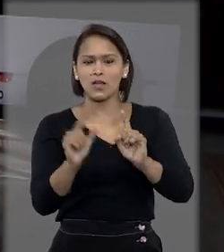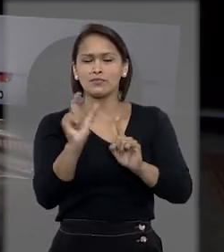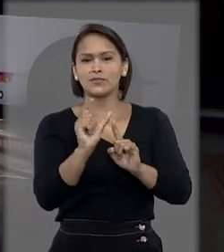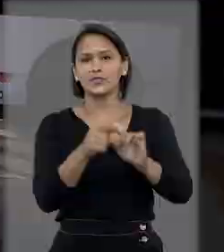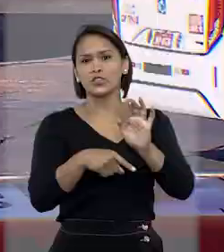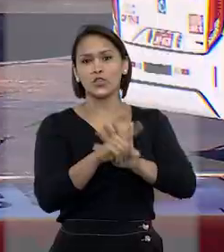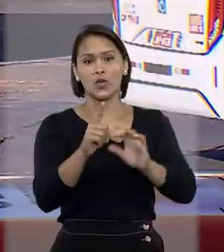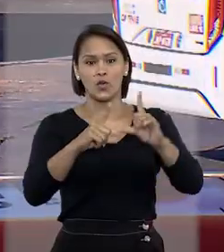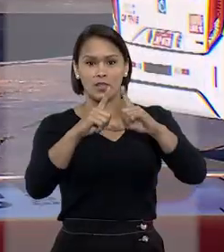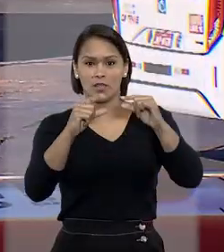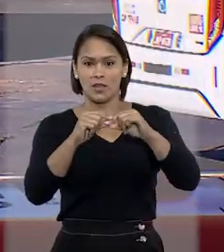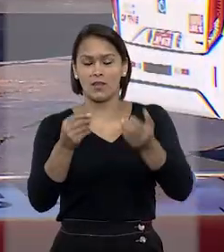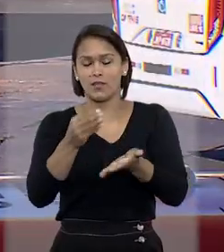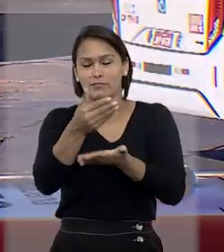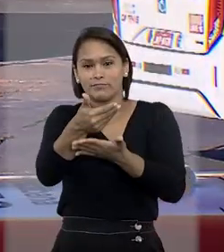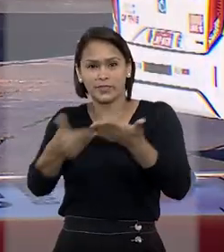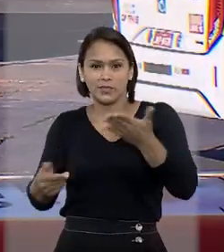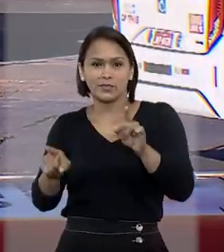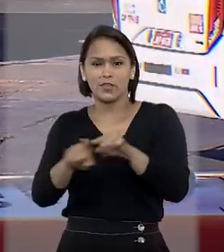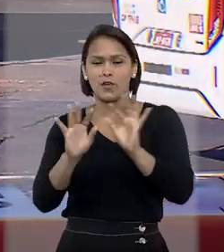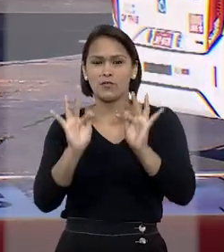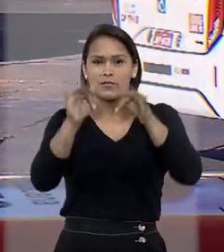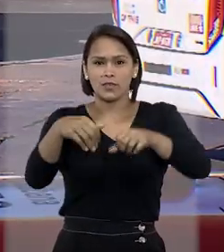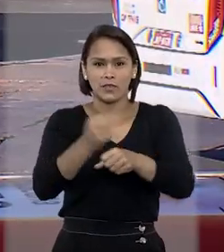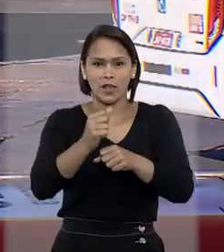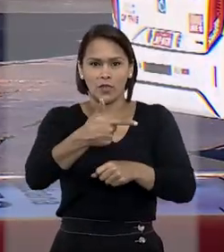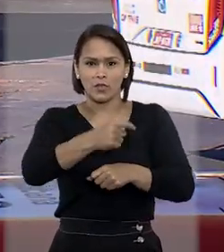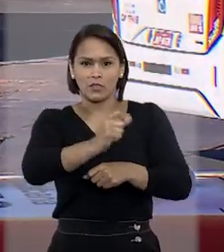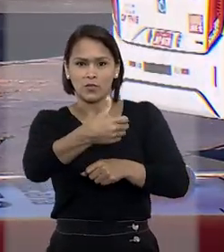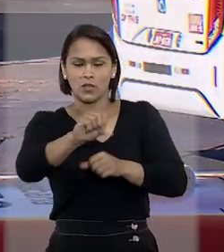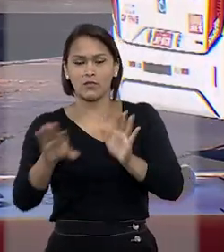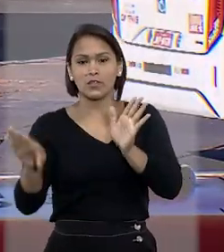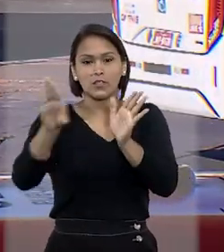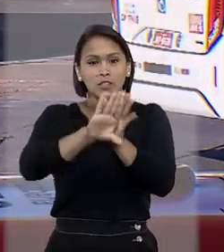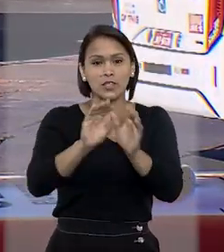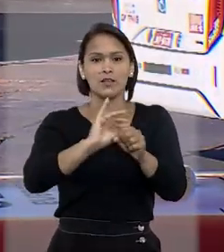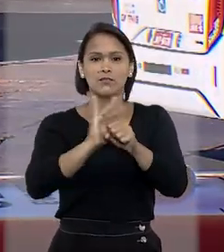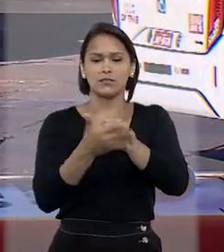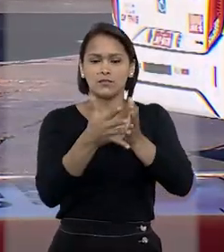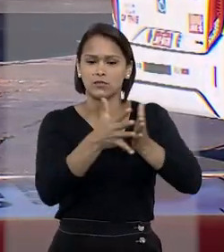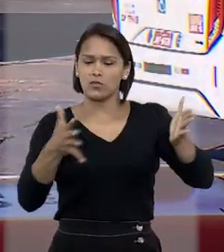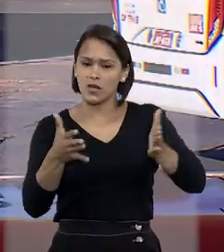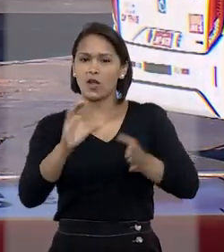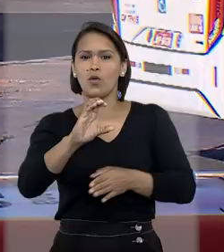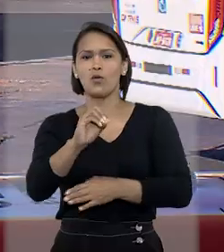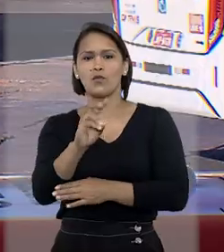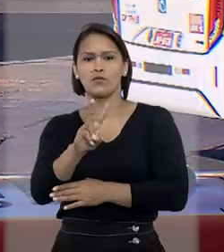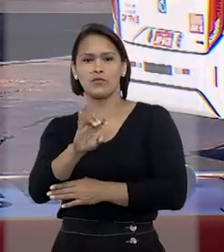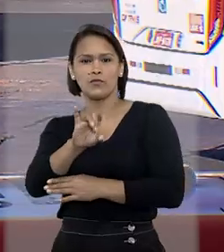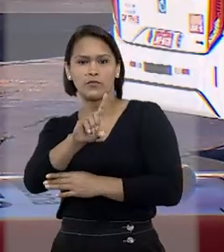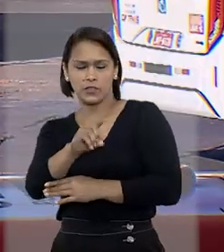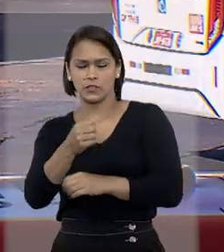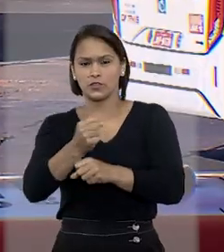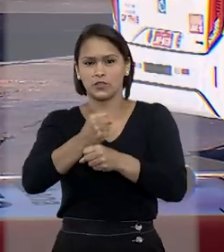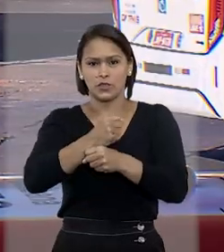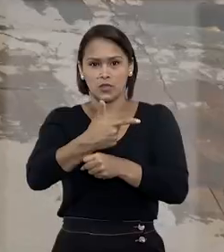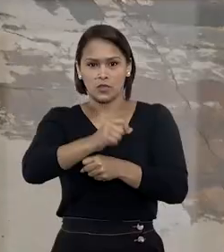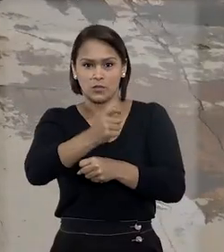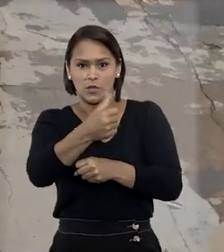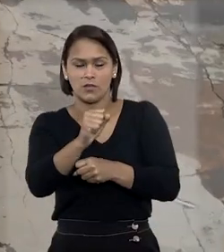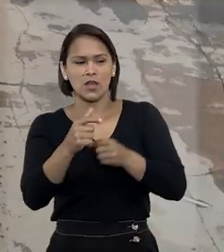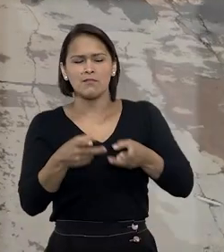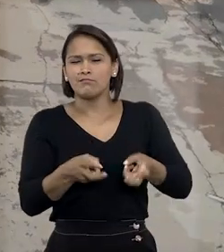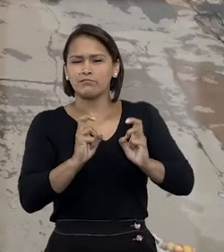ônibus no distrito federal foi demitido no final de 2019 e com a chegada da pandemia do novo coronavírus em